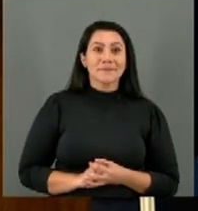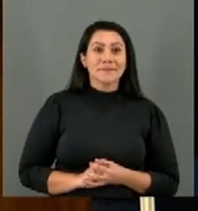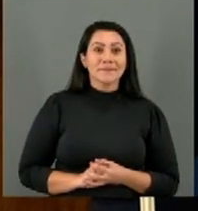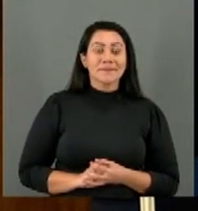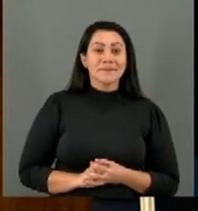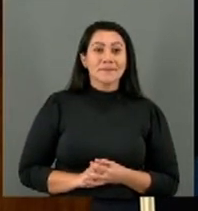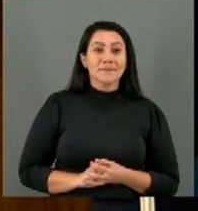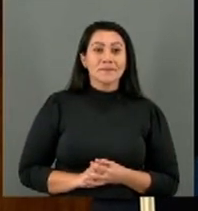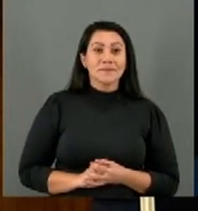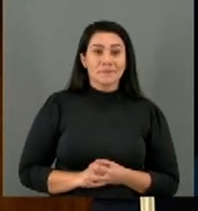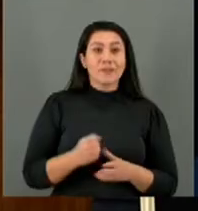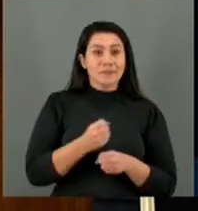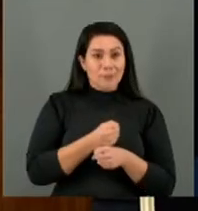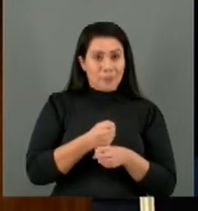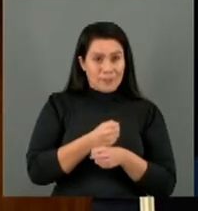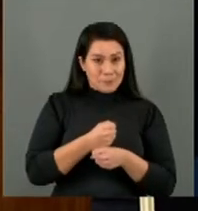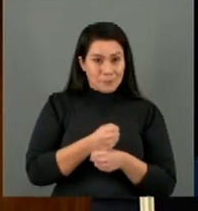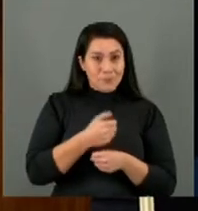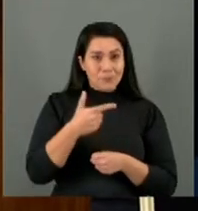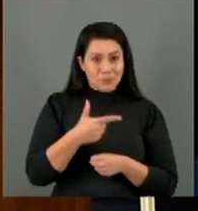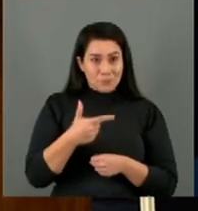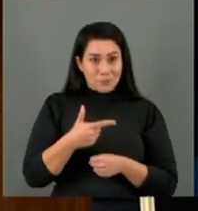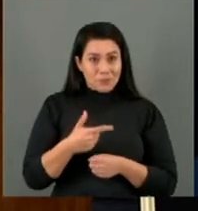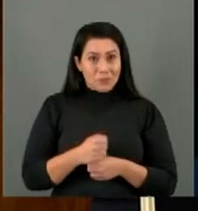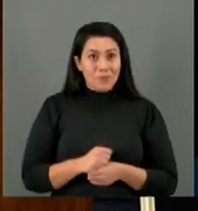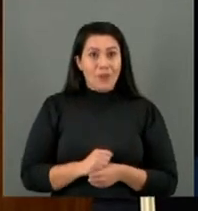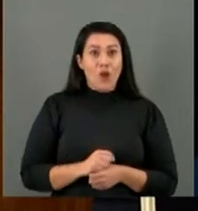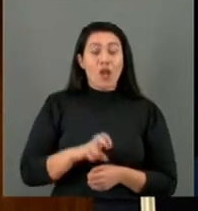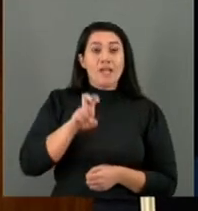em 2022, foi de